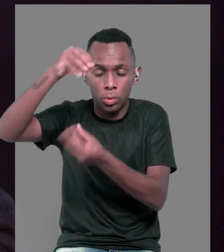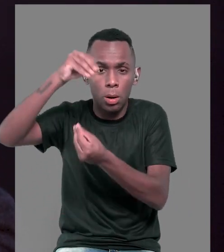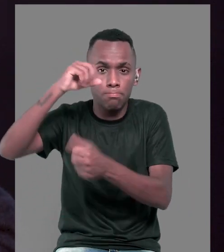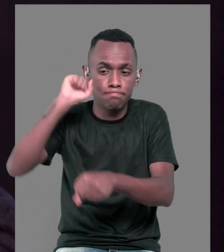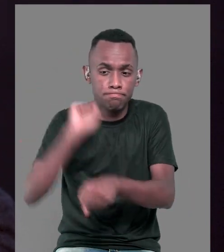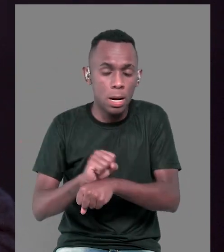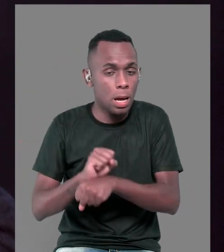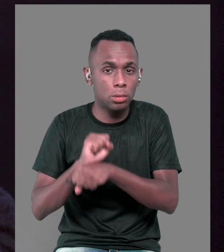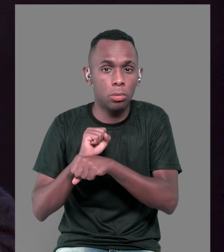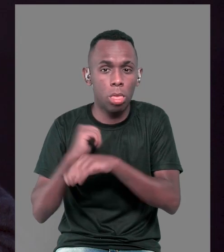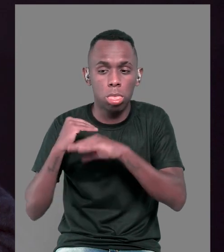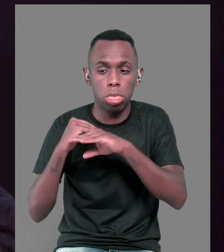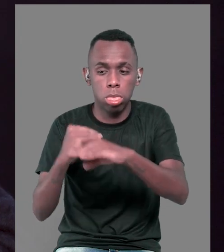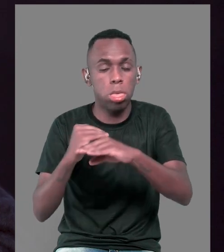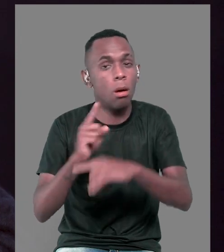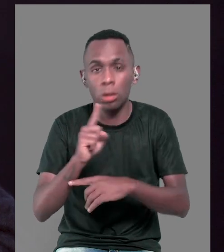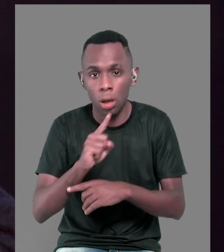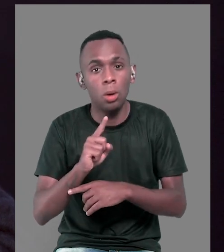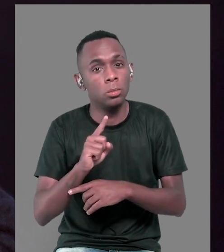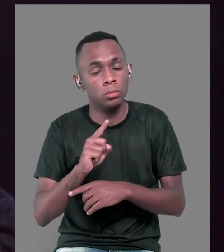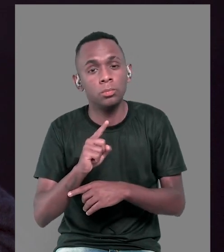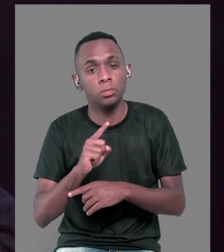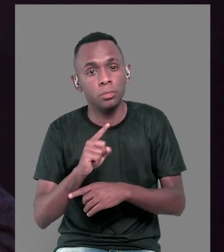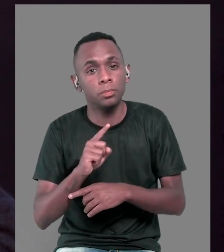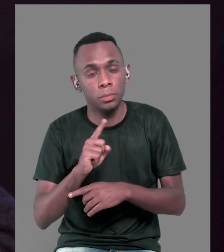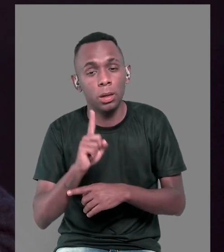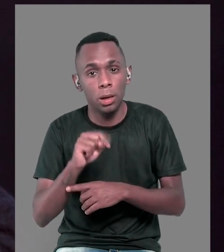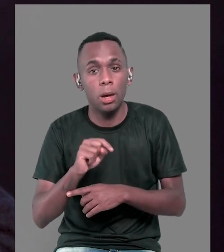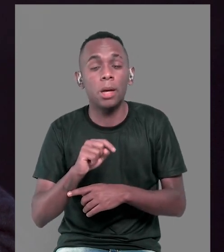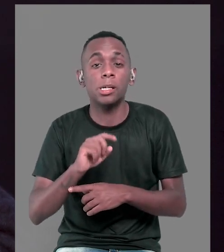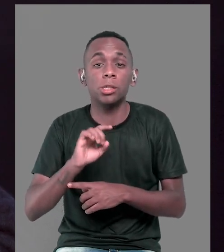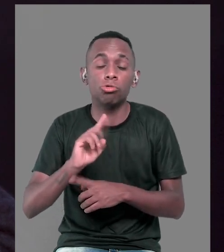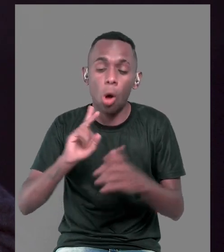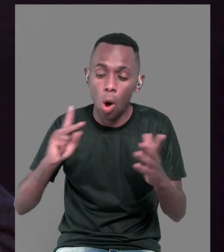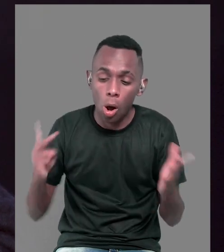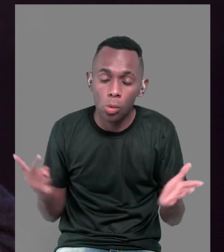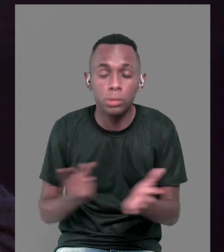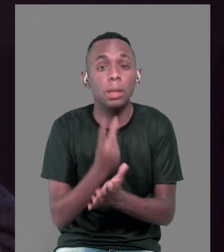uma atividade. A atividade espiritual só acontece